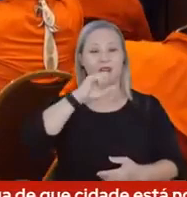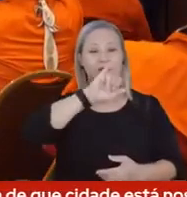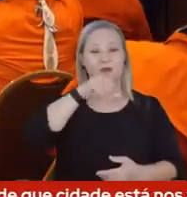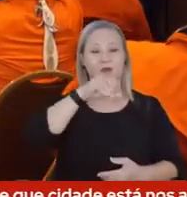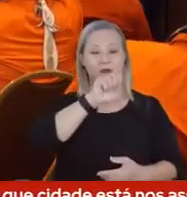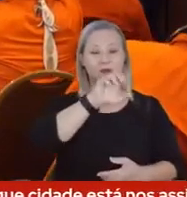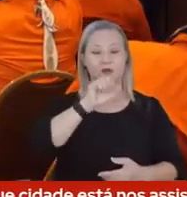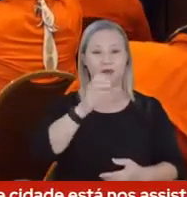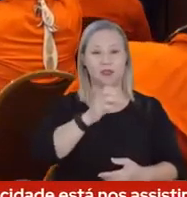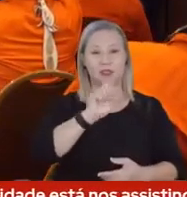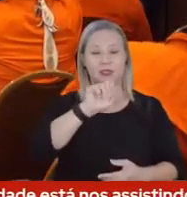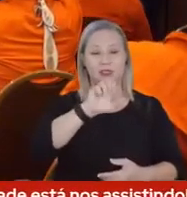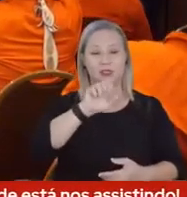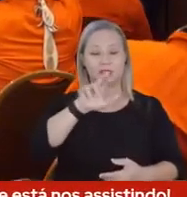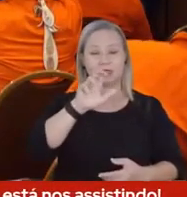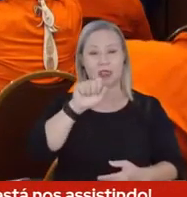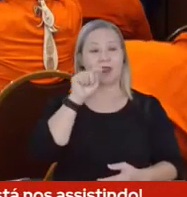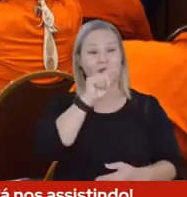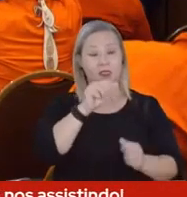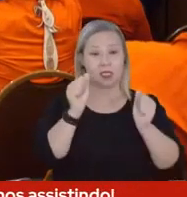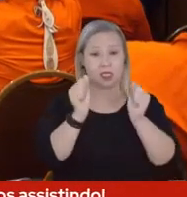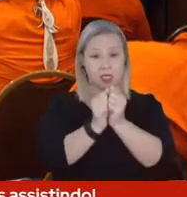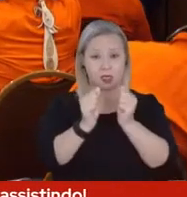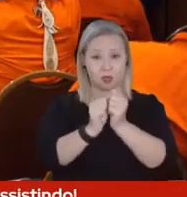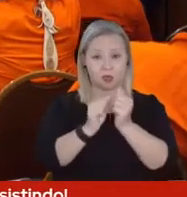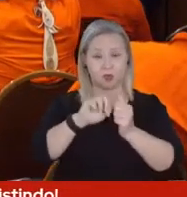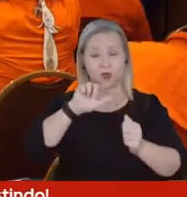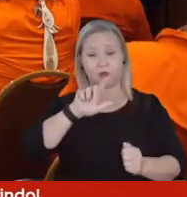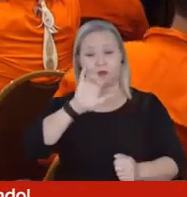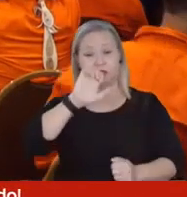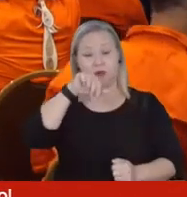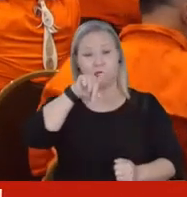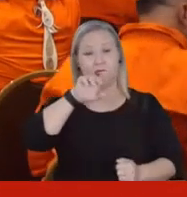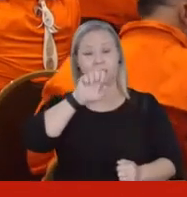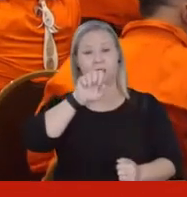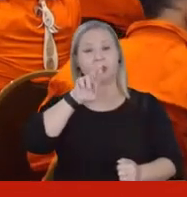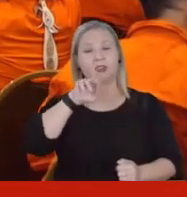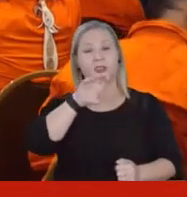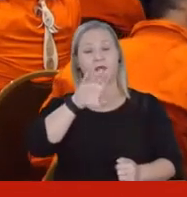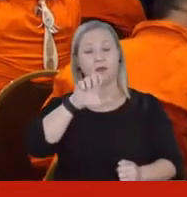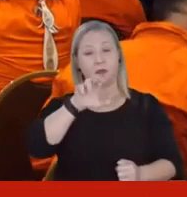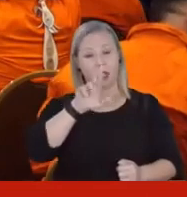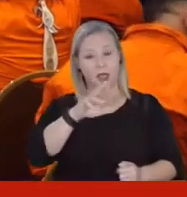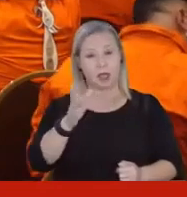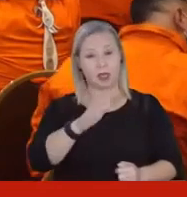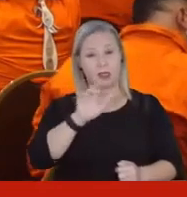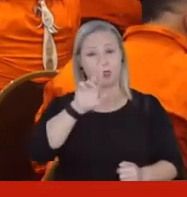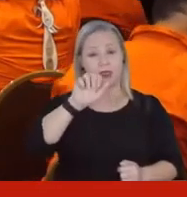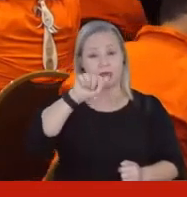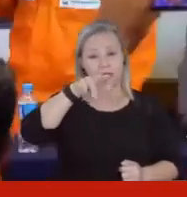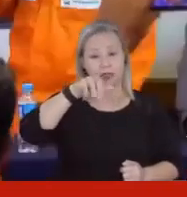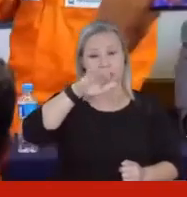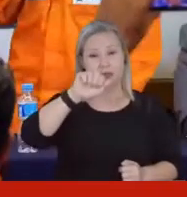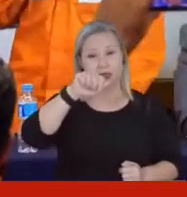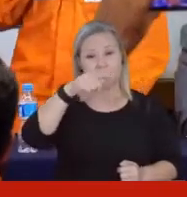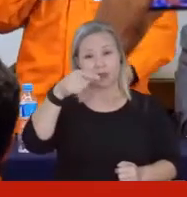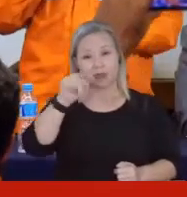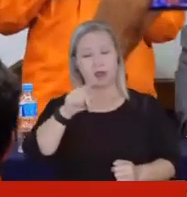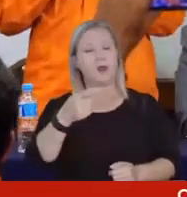Requião, foram peças, eu diria que foram o nosso porto seguro no Senado.